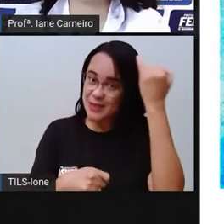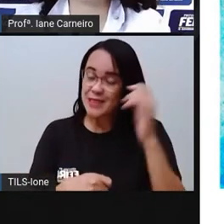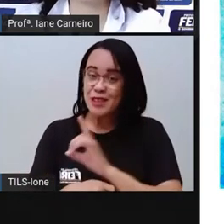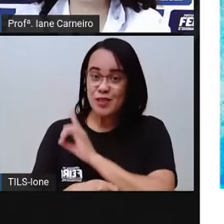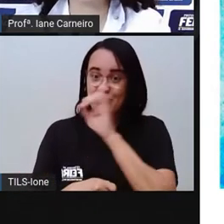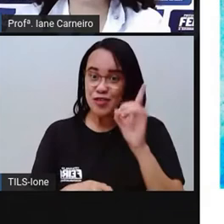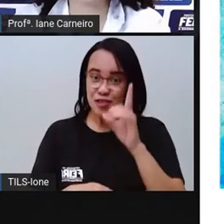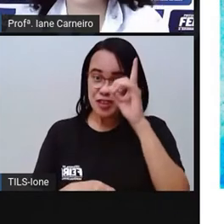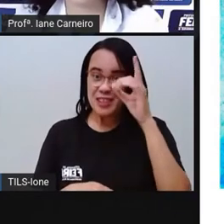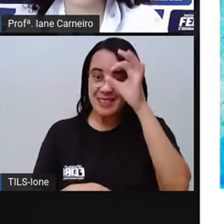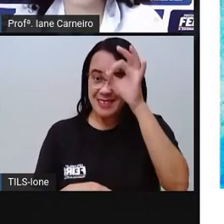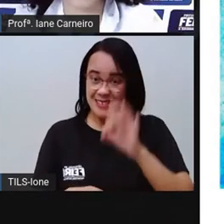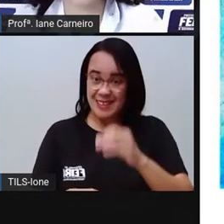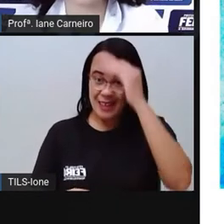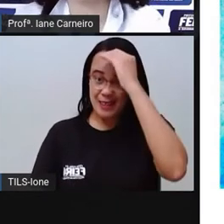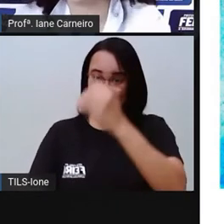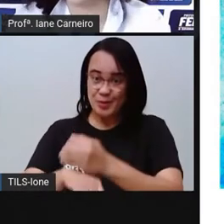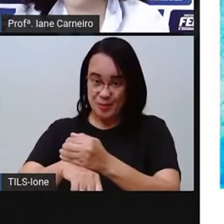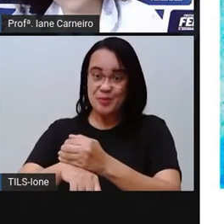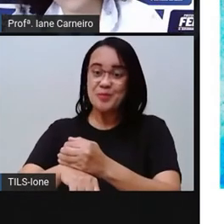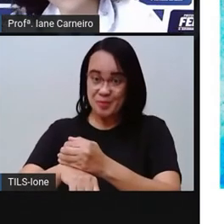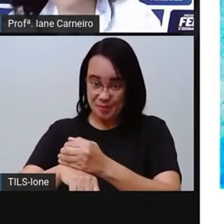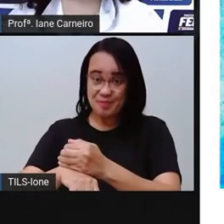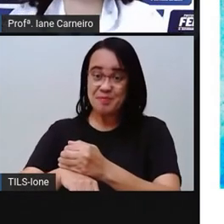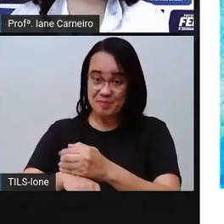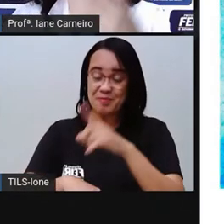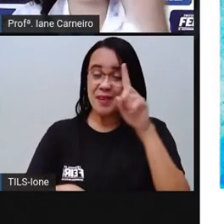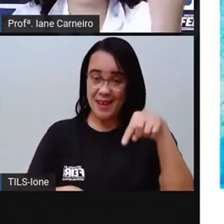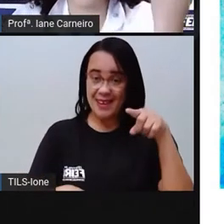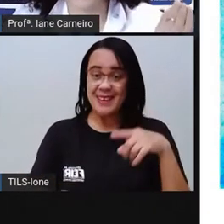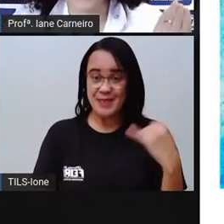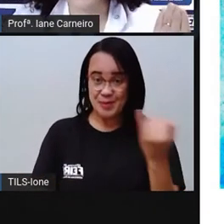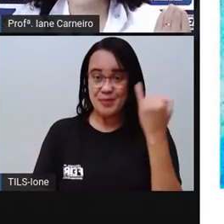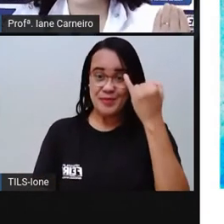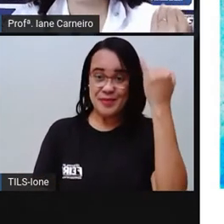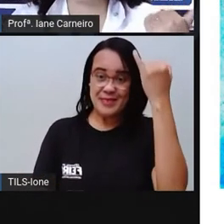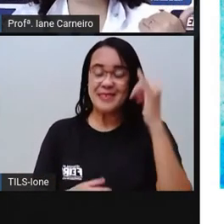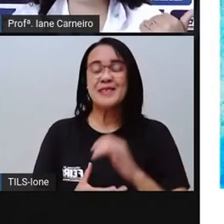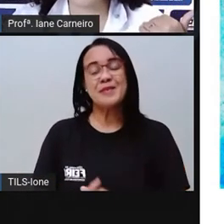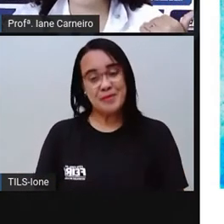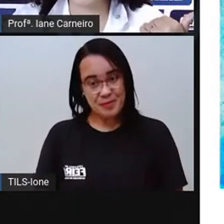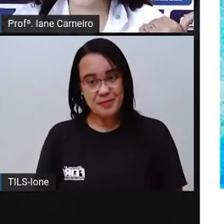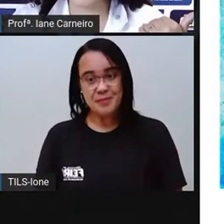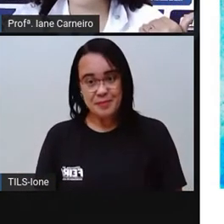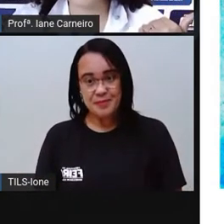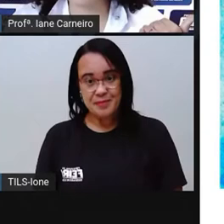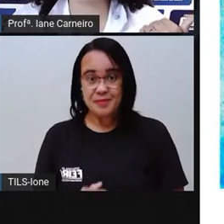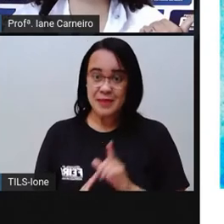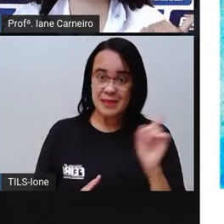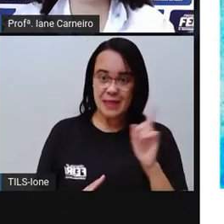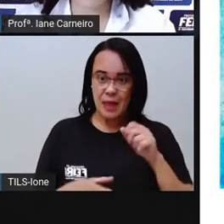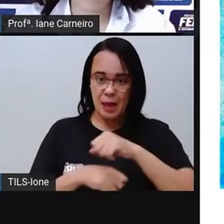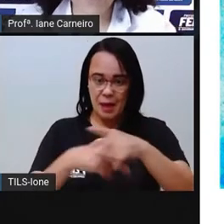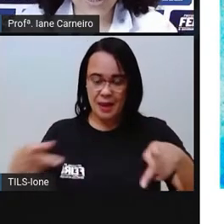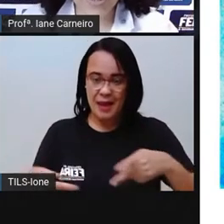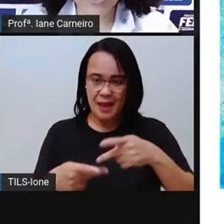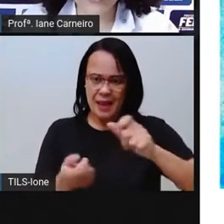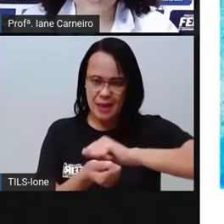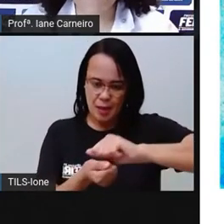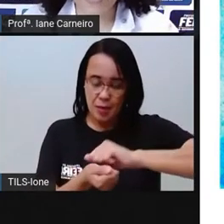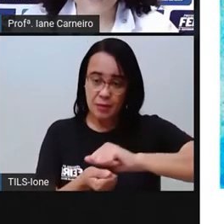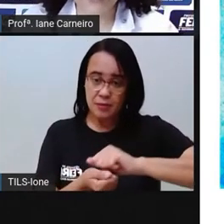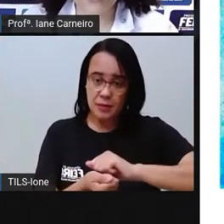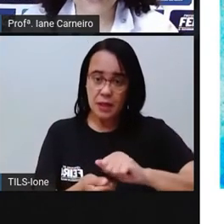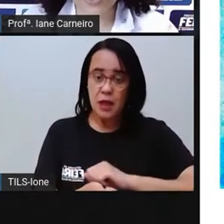colocar o lixo para fora de casa. Pelo mesmo motivo que a Pró falou lá, da gente deixar a pia limpinha, é